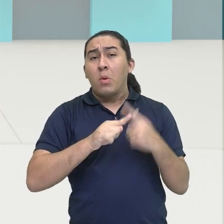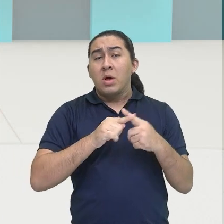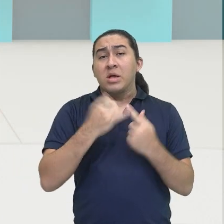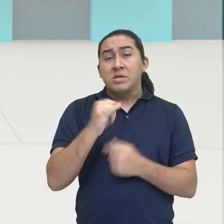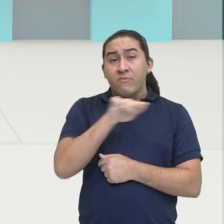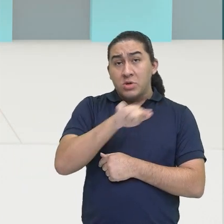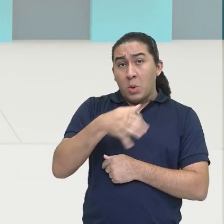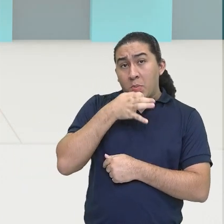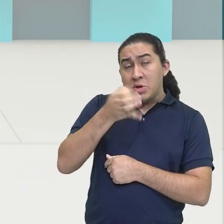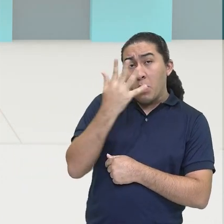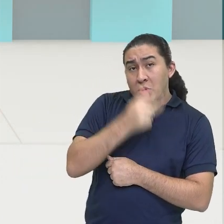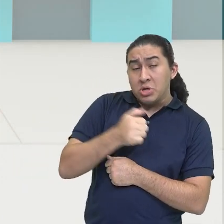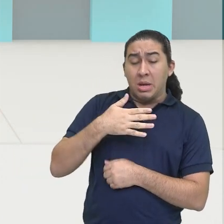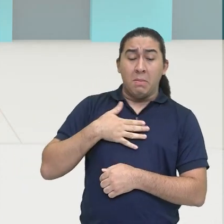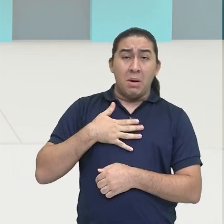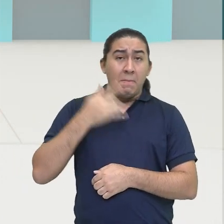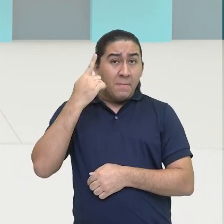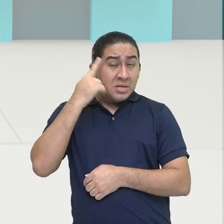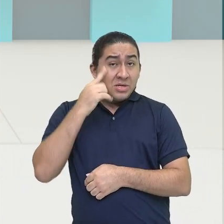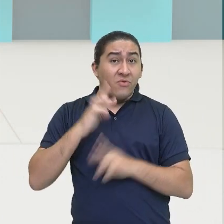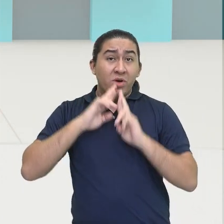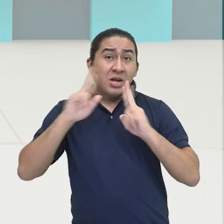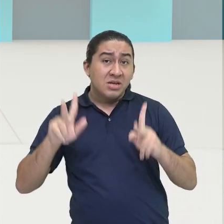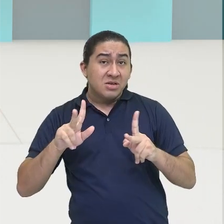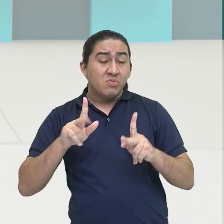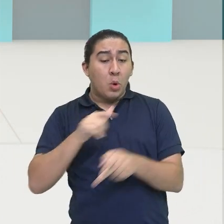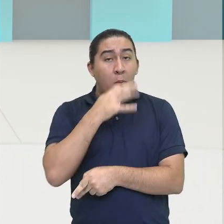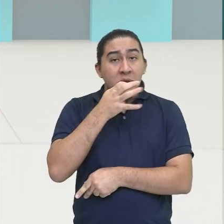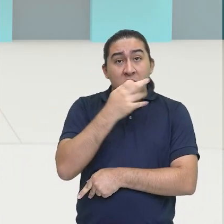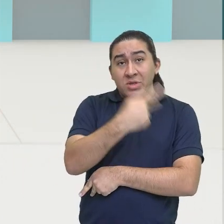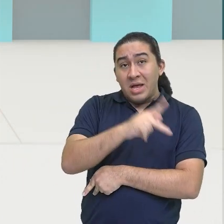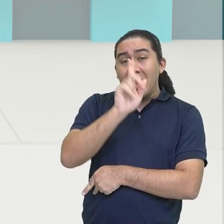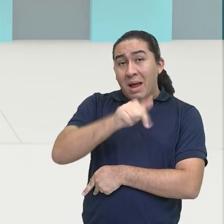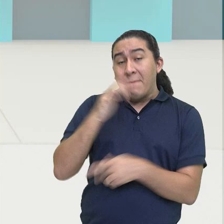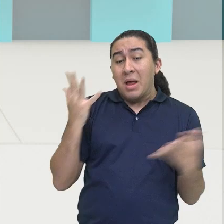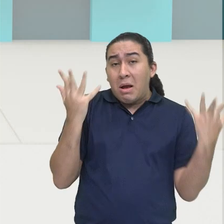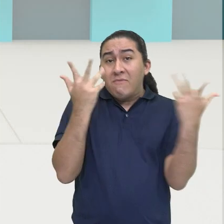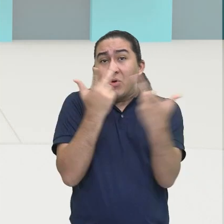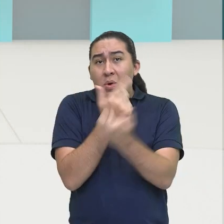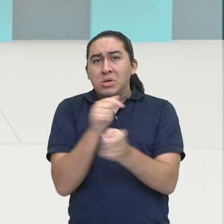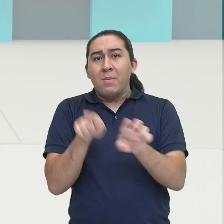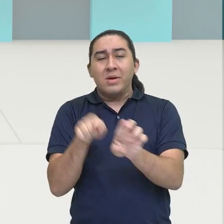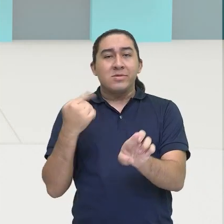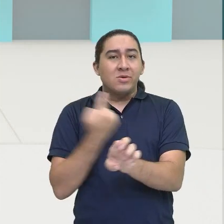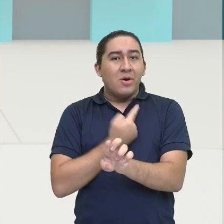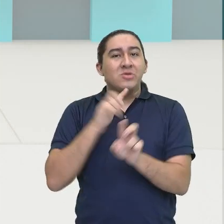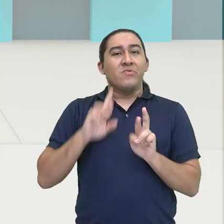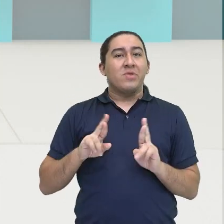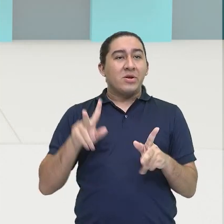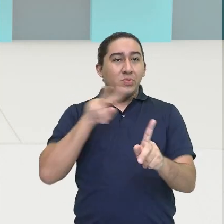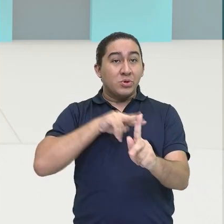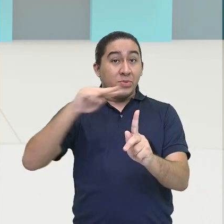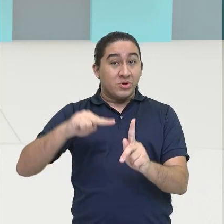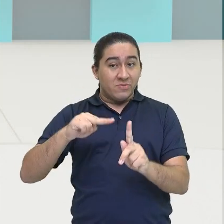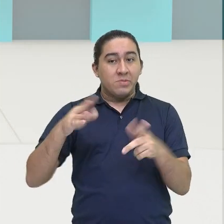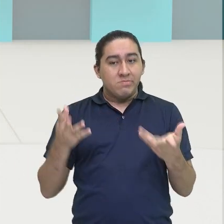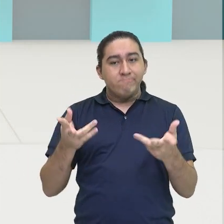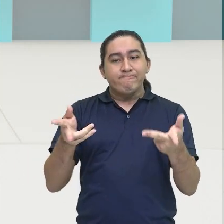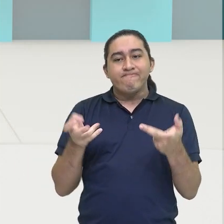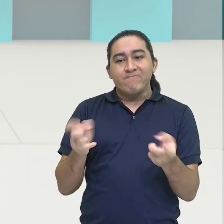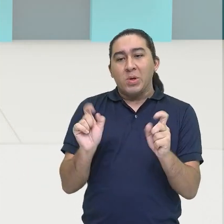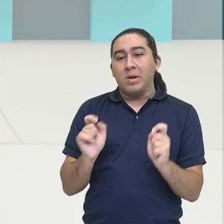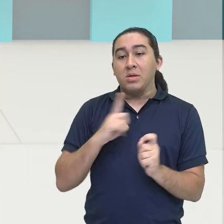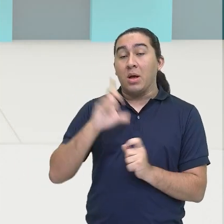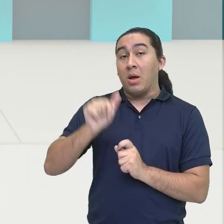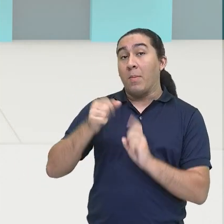mulher maravilhosa. Pode ser que essa mulher seja mesmo ou não. A gente não está enxergando a mesma situação. Então eu vejo que está puxando aí